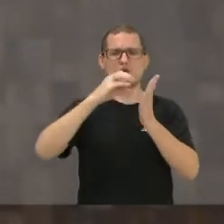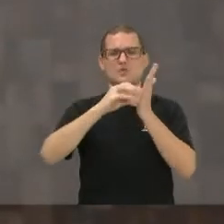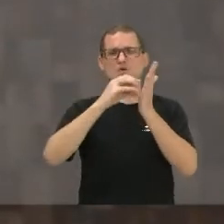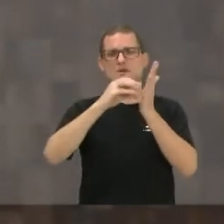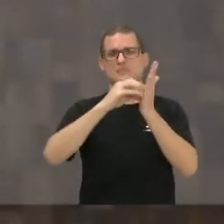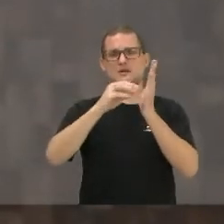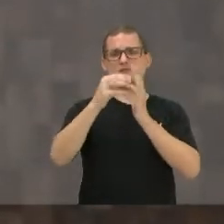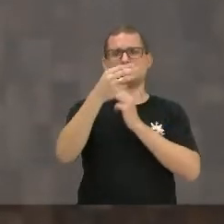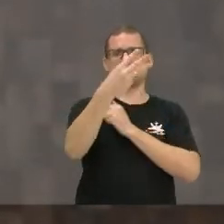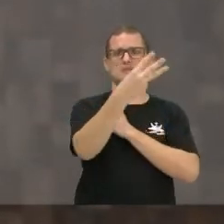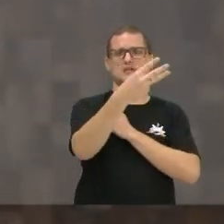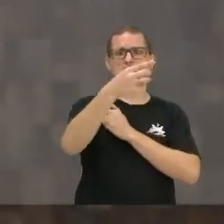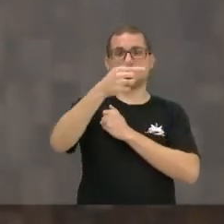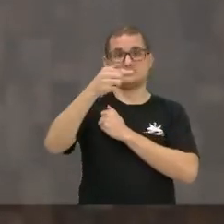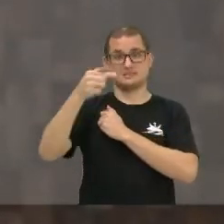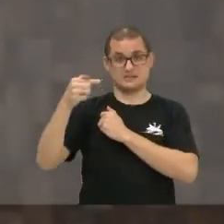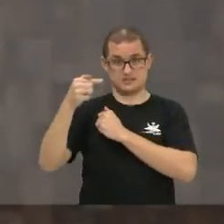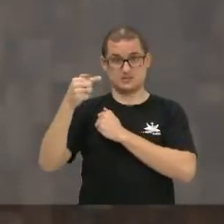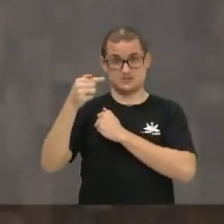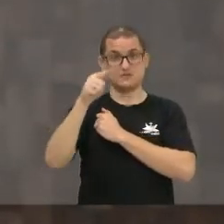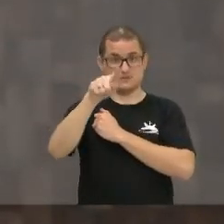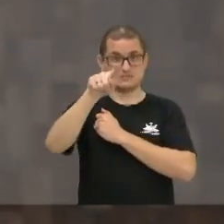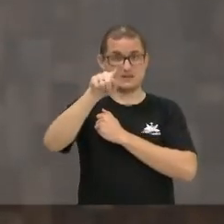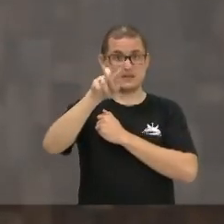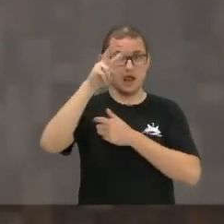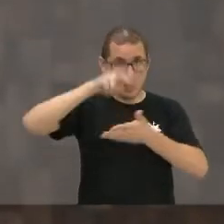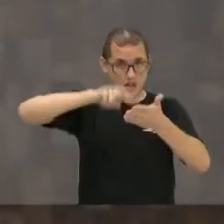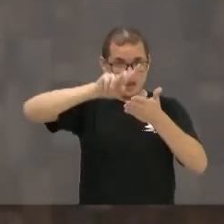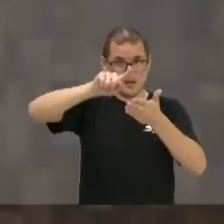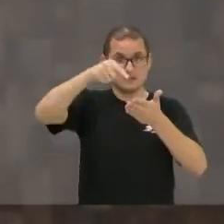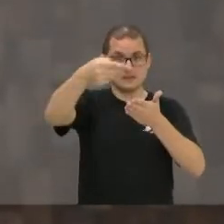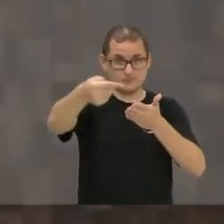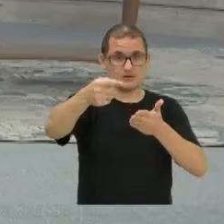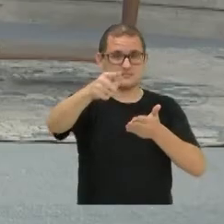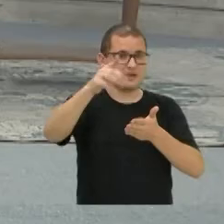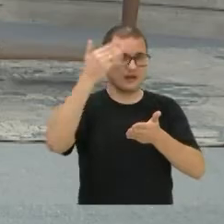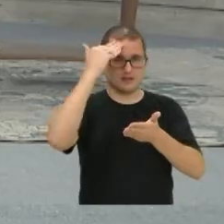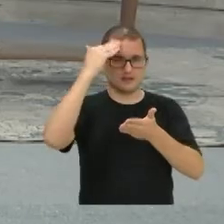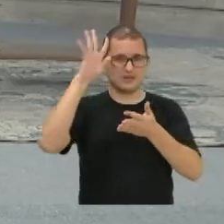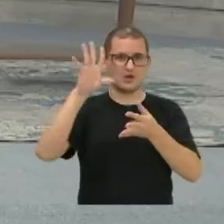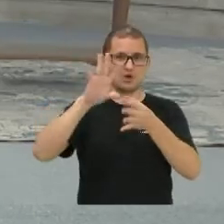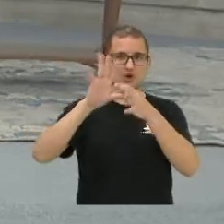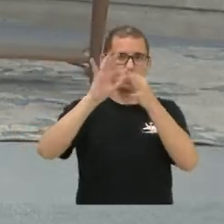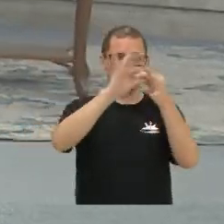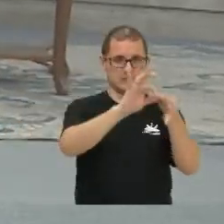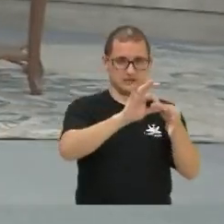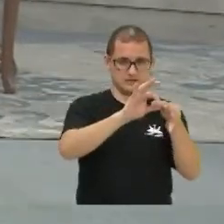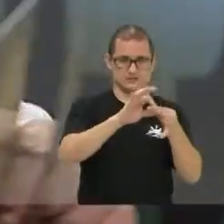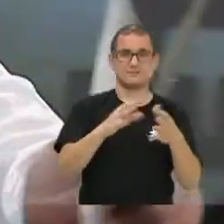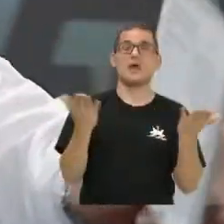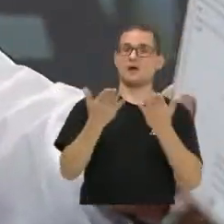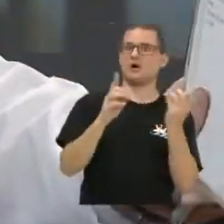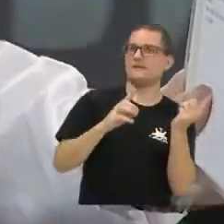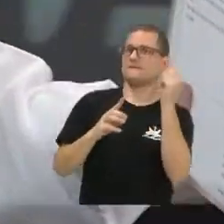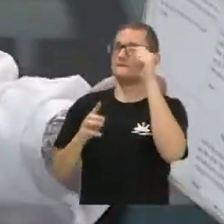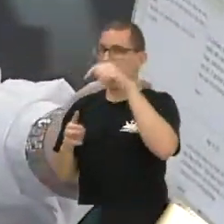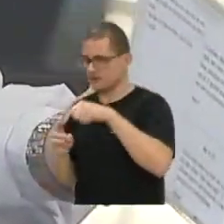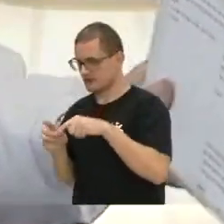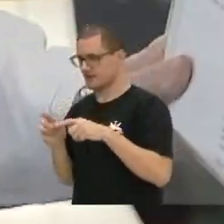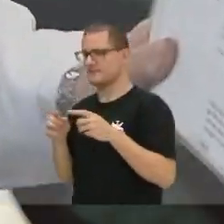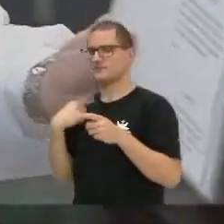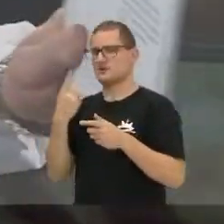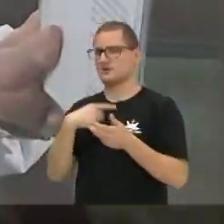capítulo de ezequiel capítulo 37 para você entender melhor bom então agora vou ter aqui telespectador